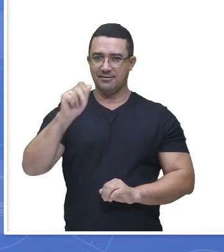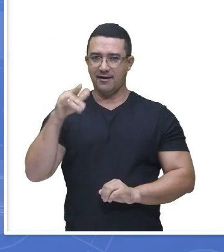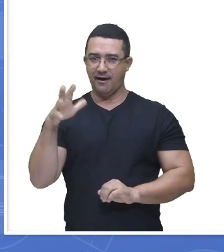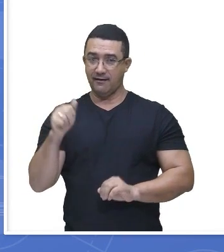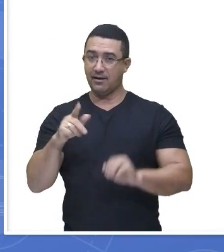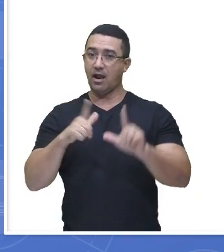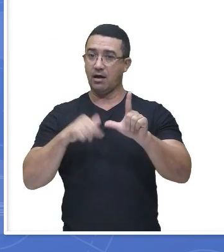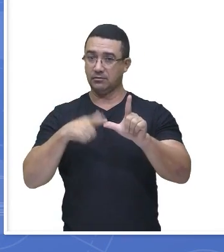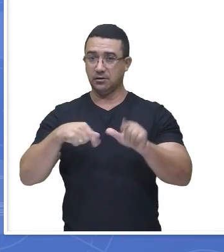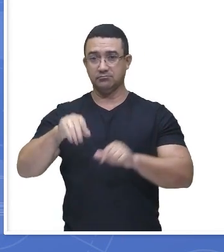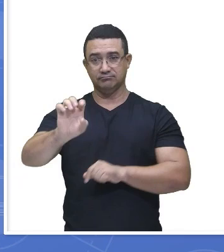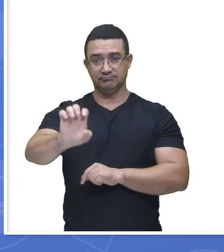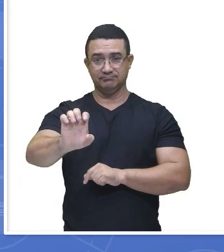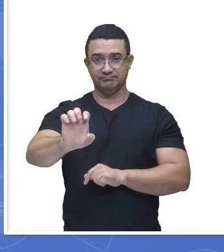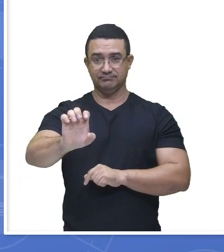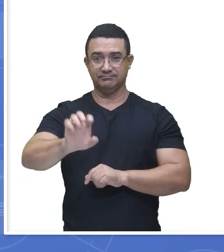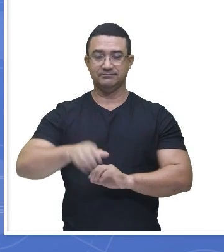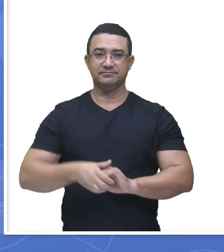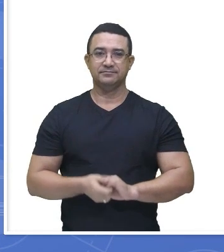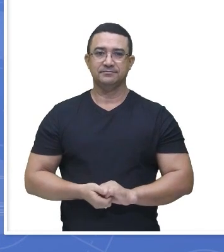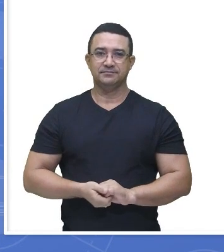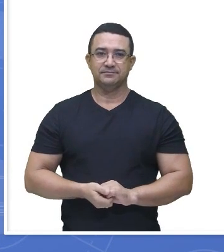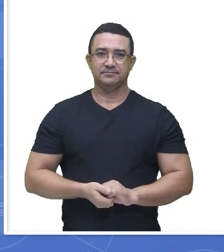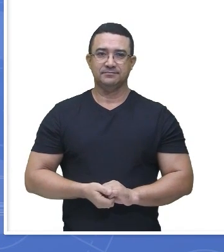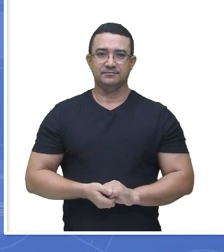é também. Quem mais?